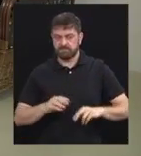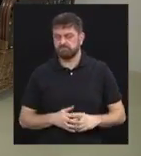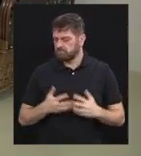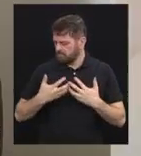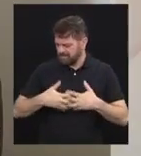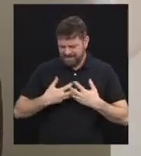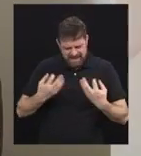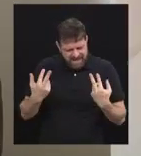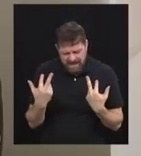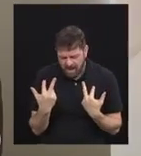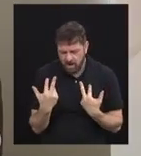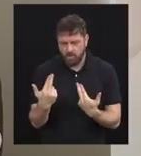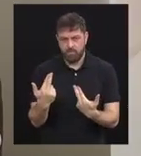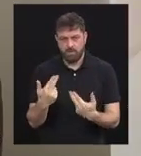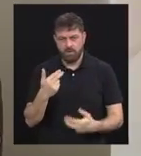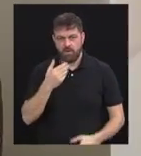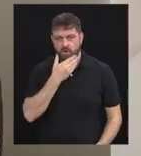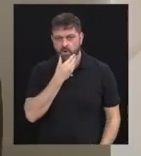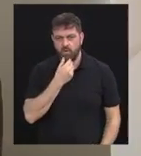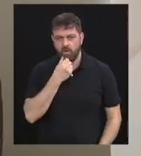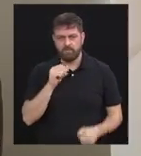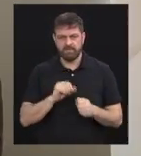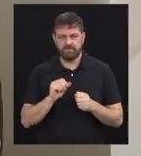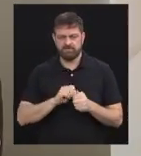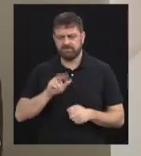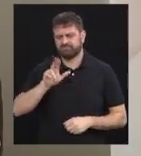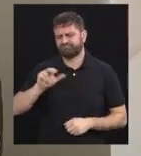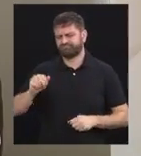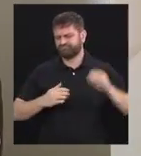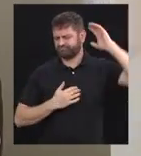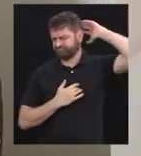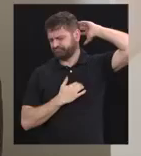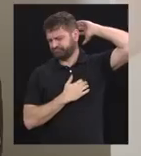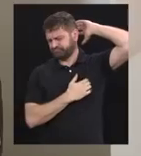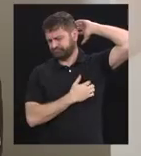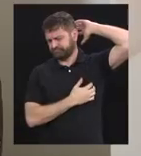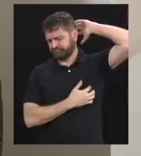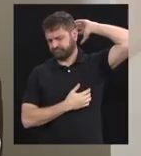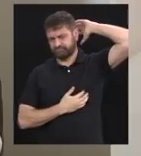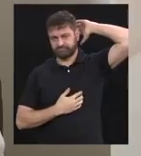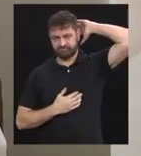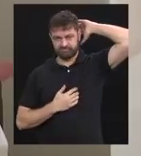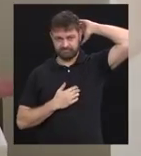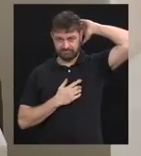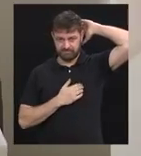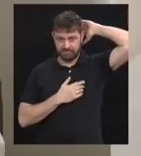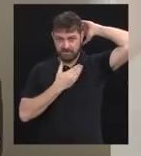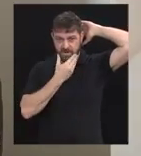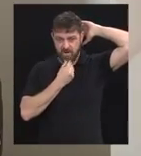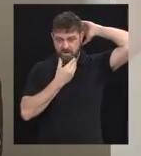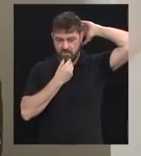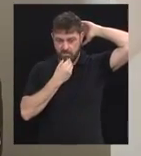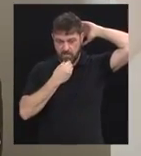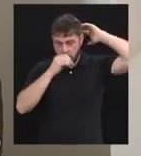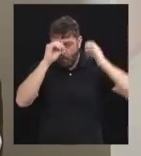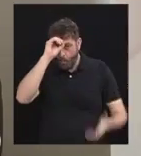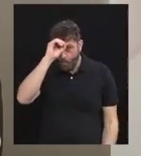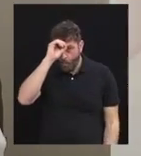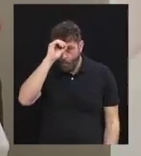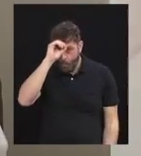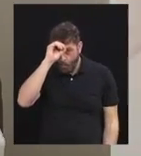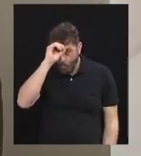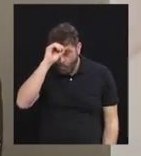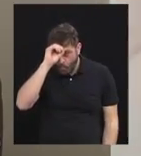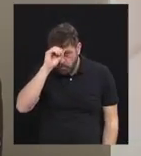da mesma maneira, porém o homem faz menos autoexame ainda do que a mulher, né? Porque o homem muitas vezes ou por ignorância ou